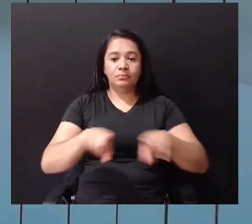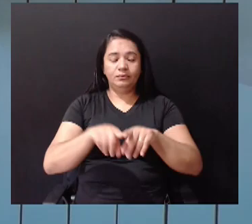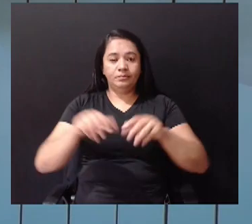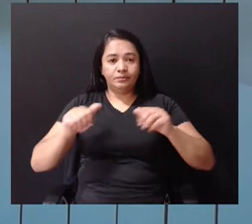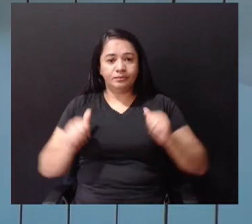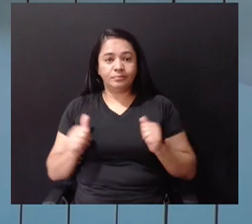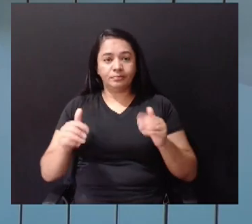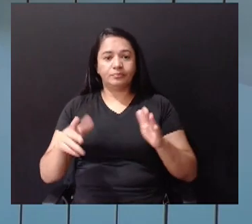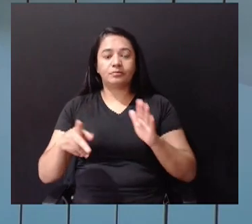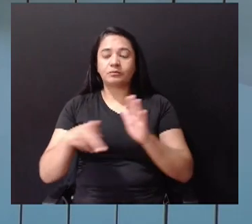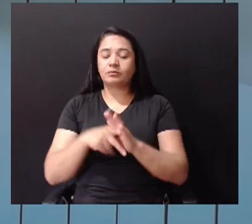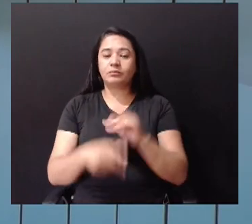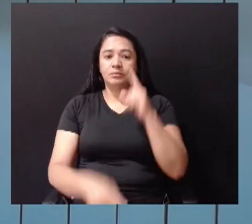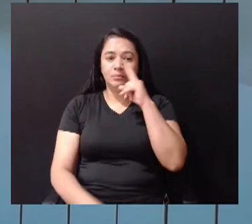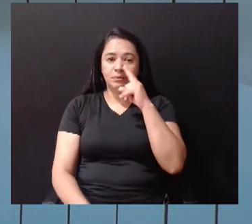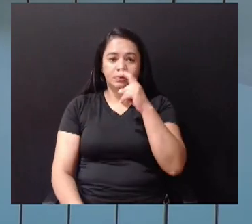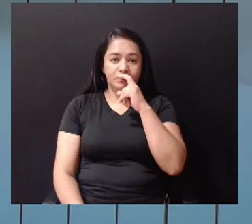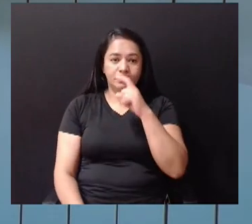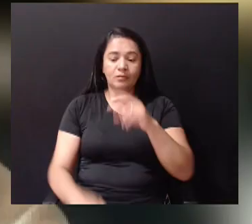ao diagnóstico positivo.